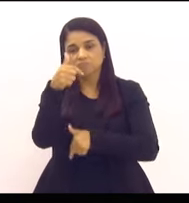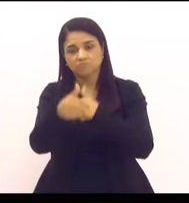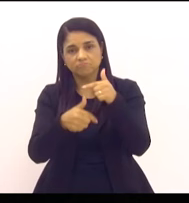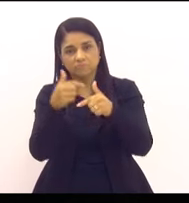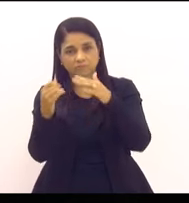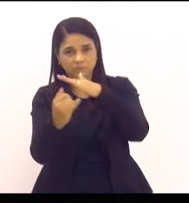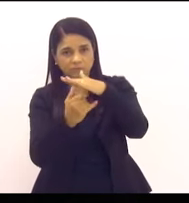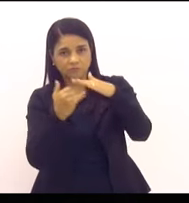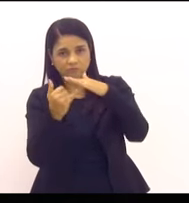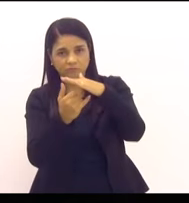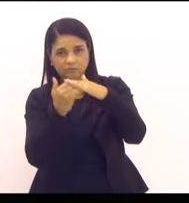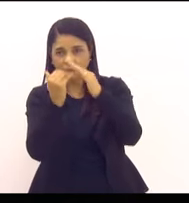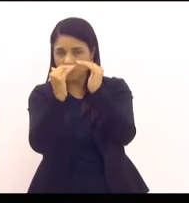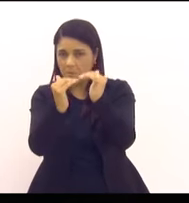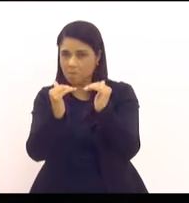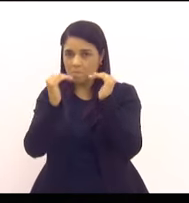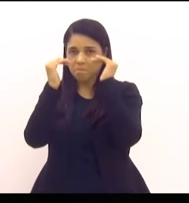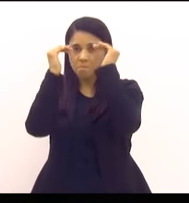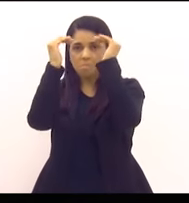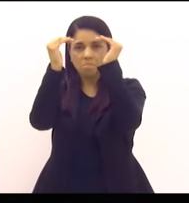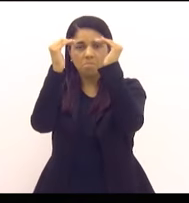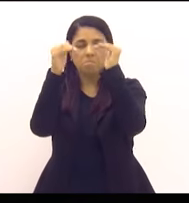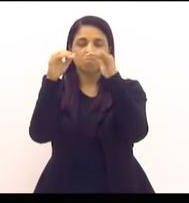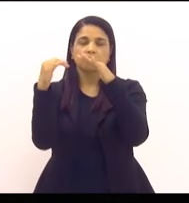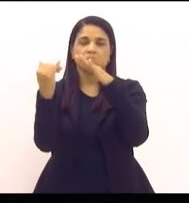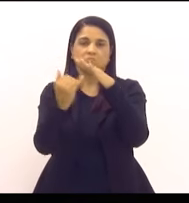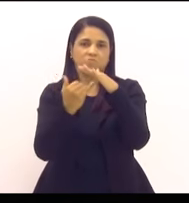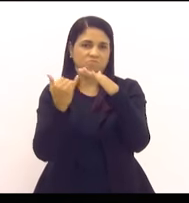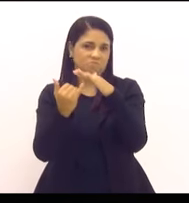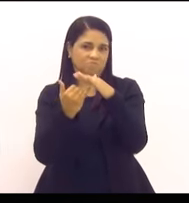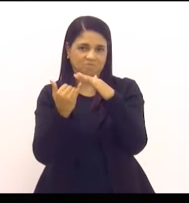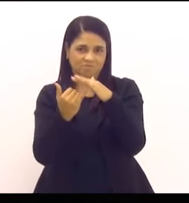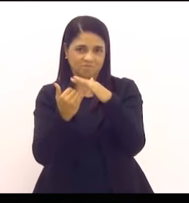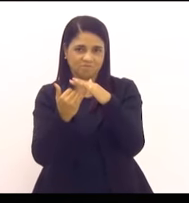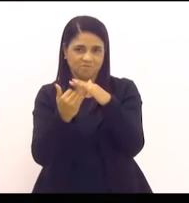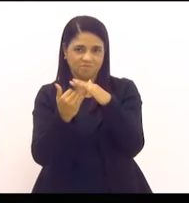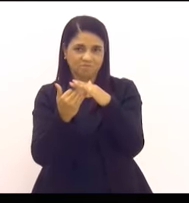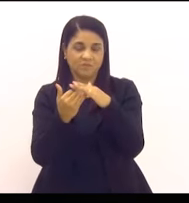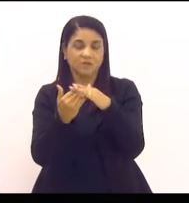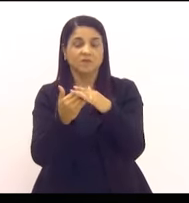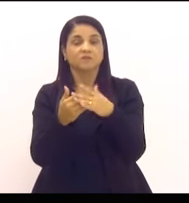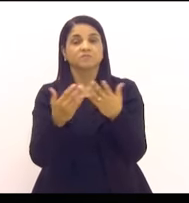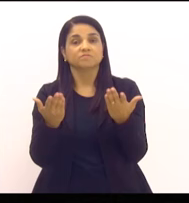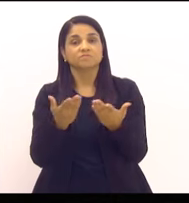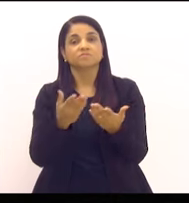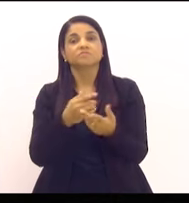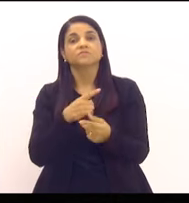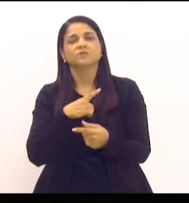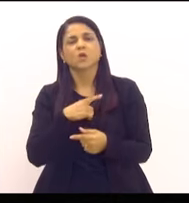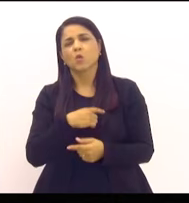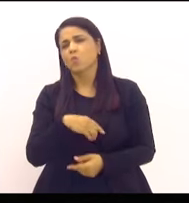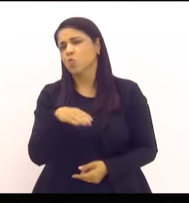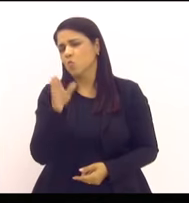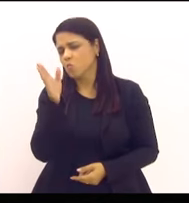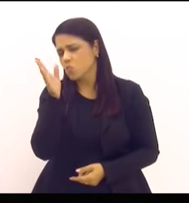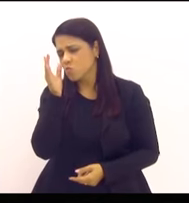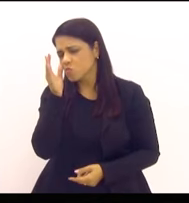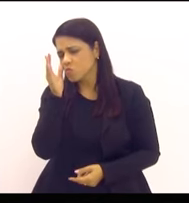mais alto comando dessa instituição. E, por último, quero dizer o seguinte, achei muito